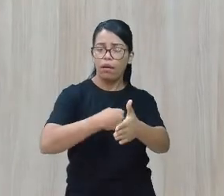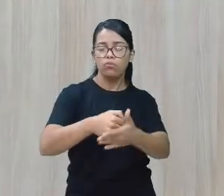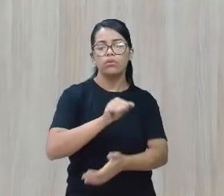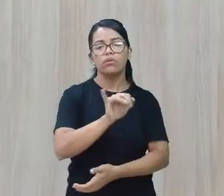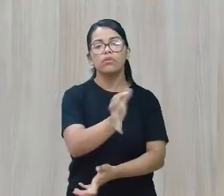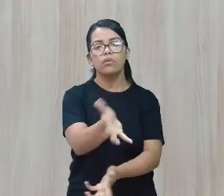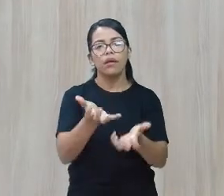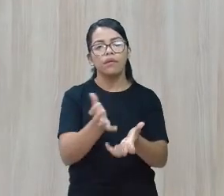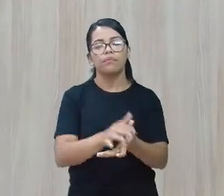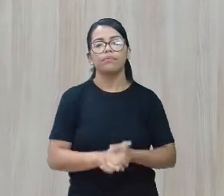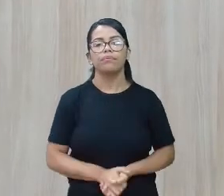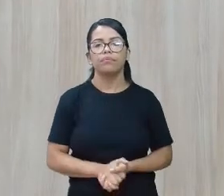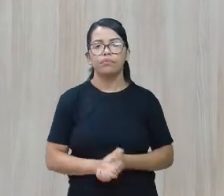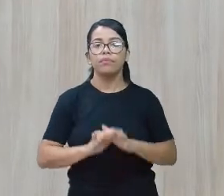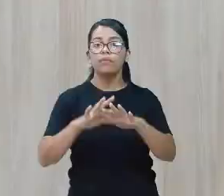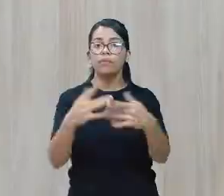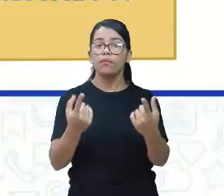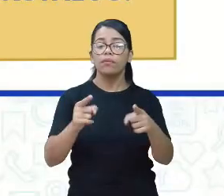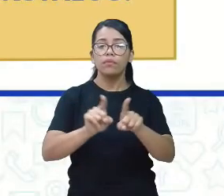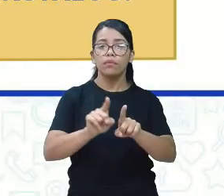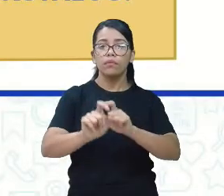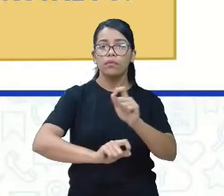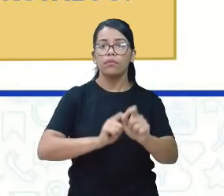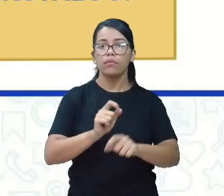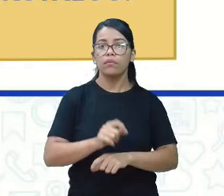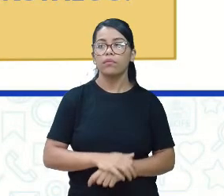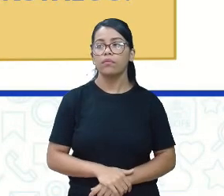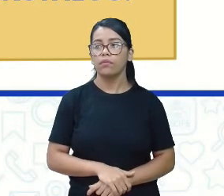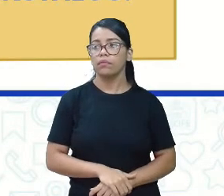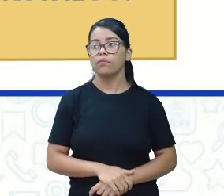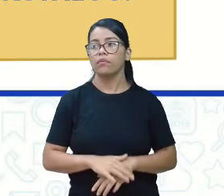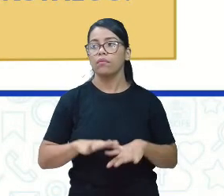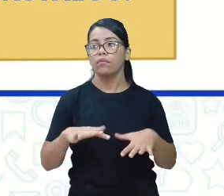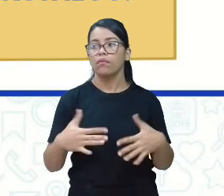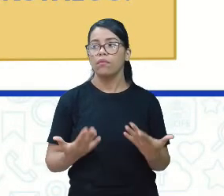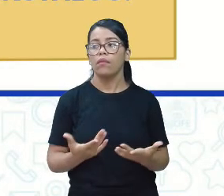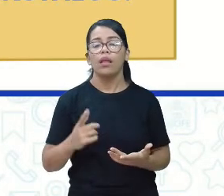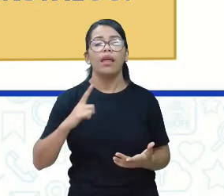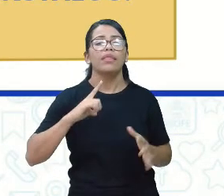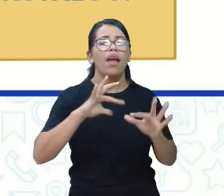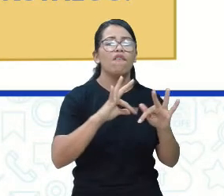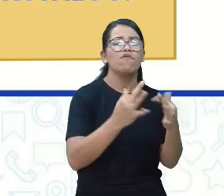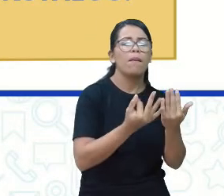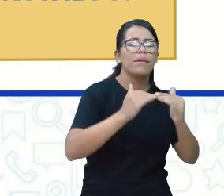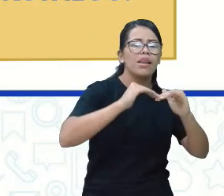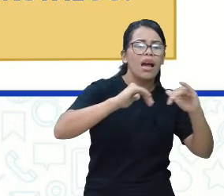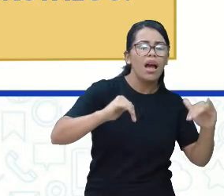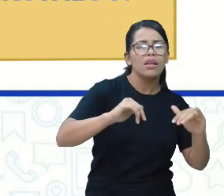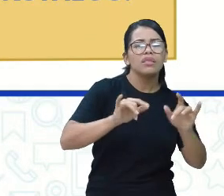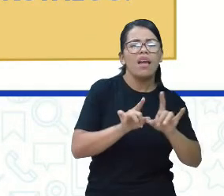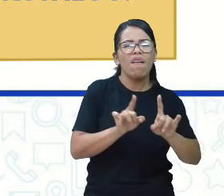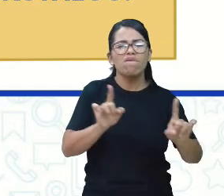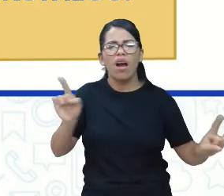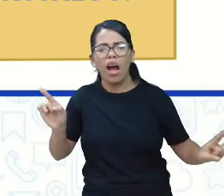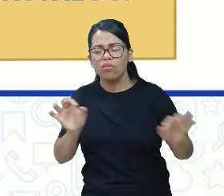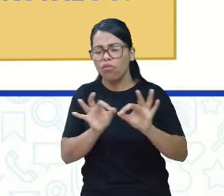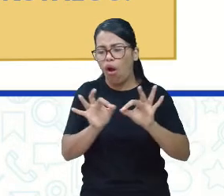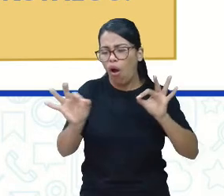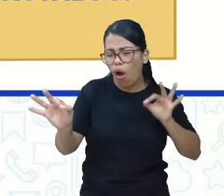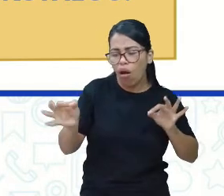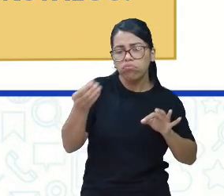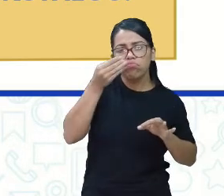certo? Isso, além de dificultar esse afastamento da família, o diálogo de pais e filhos dá